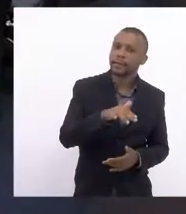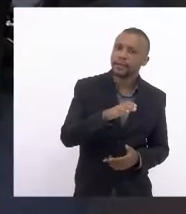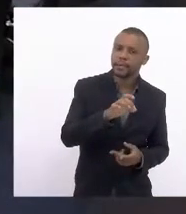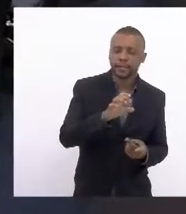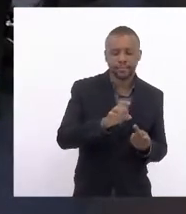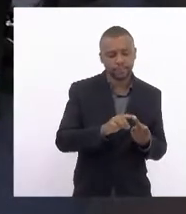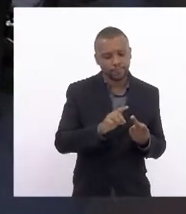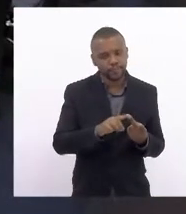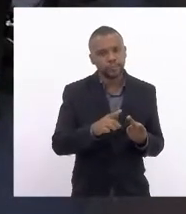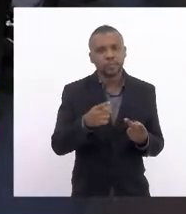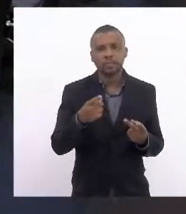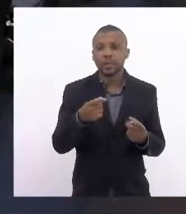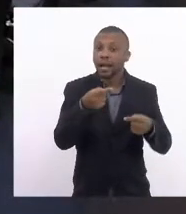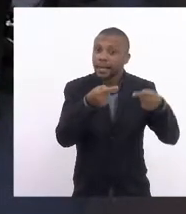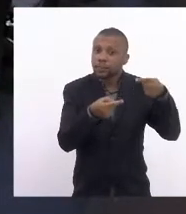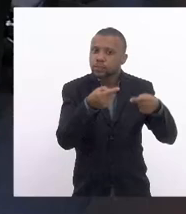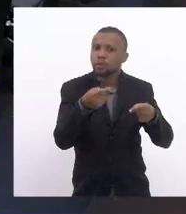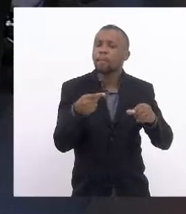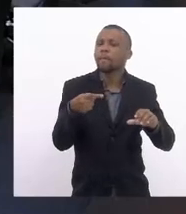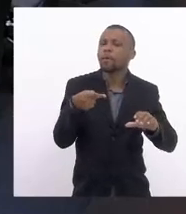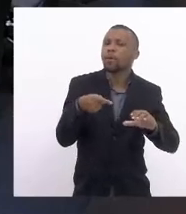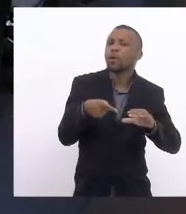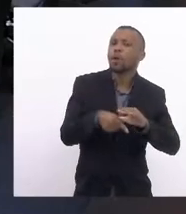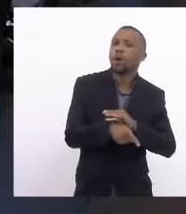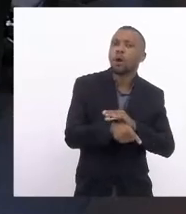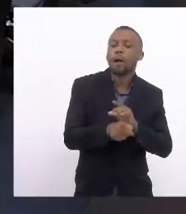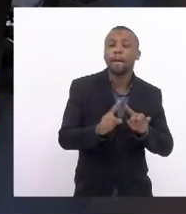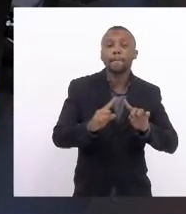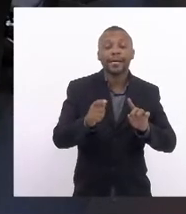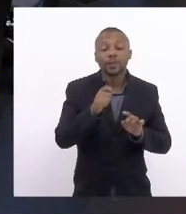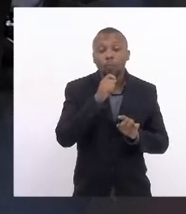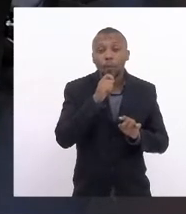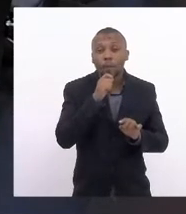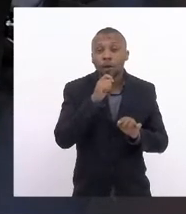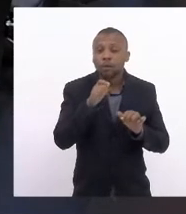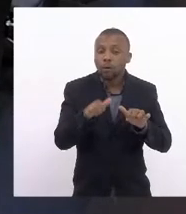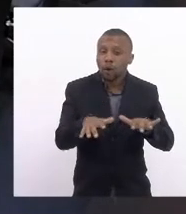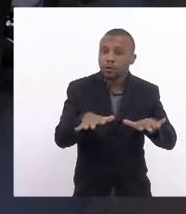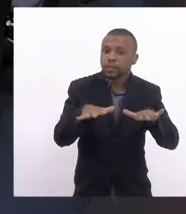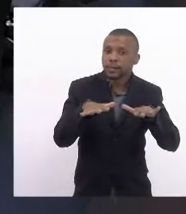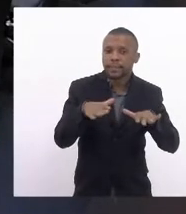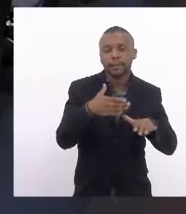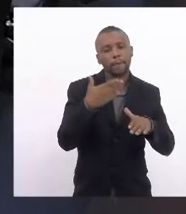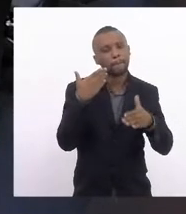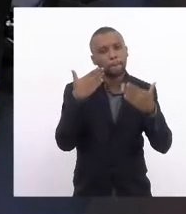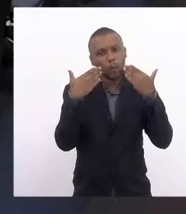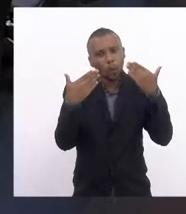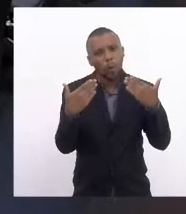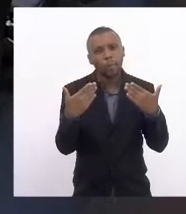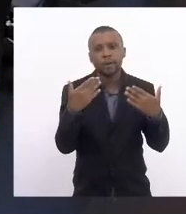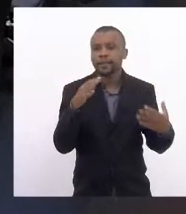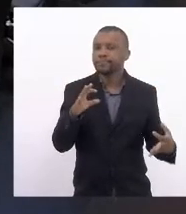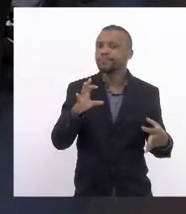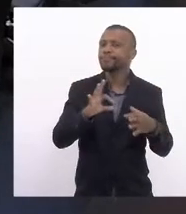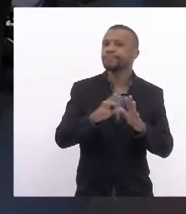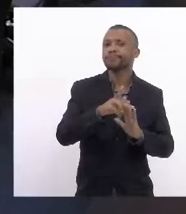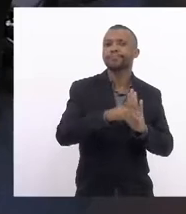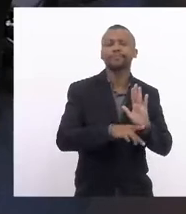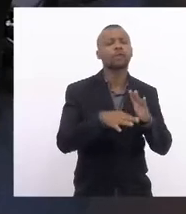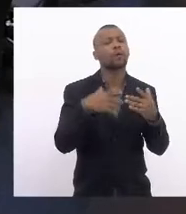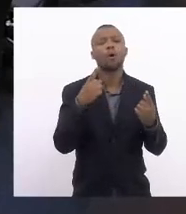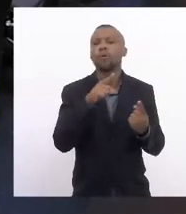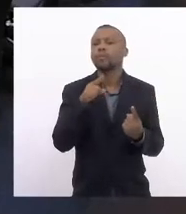discussão sobre o tema, não se está permitindo, não foi realizada uma audiência pública no âmbito desse projeto. Ora, qual finalidade nós